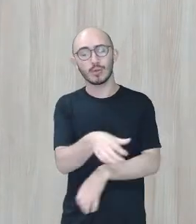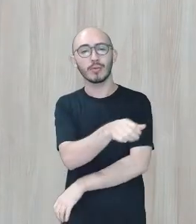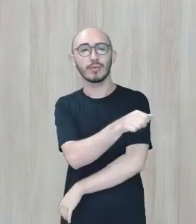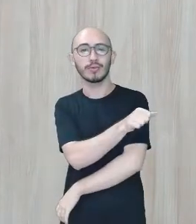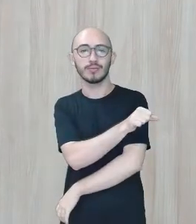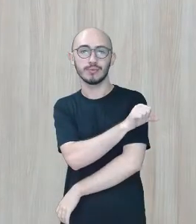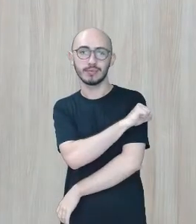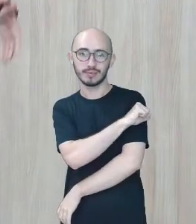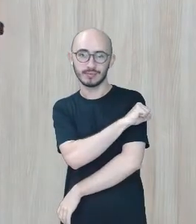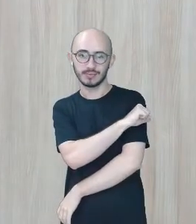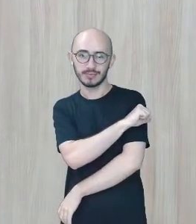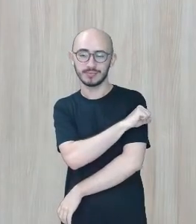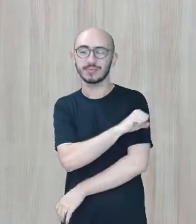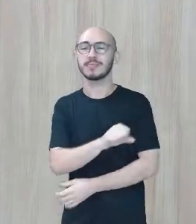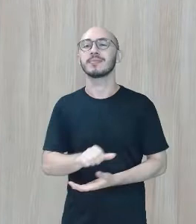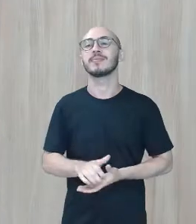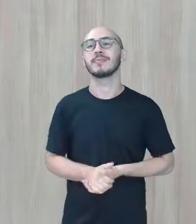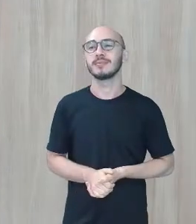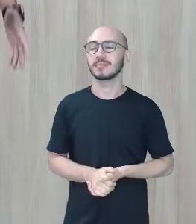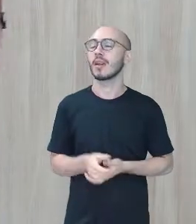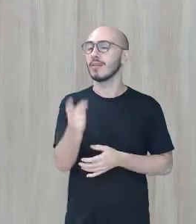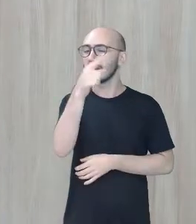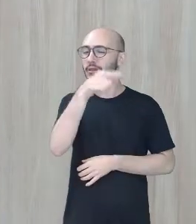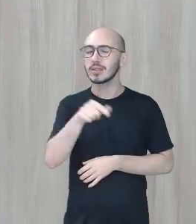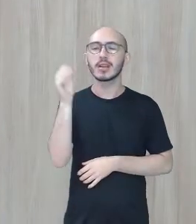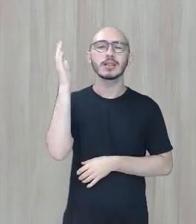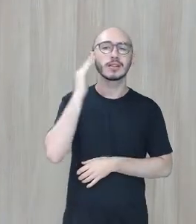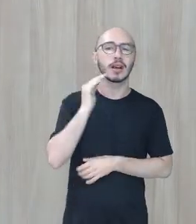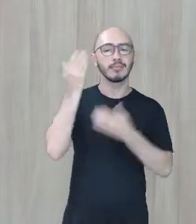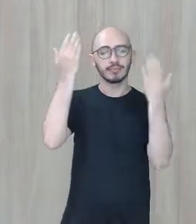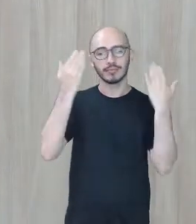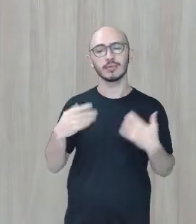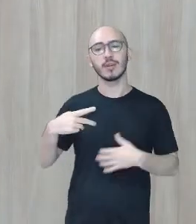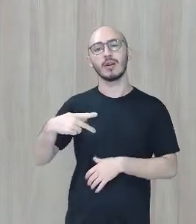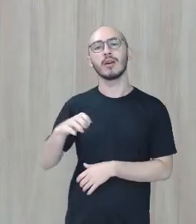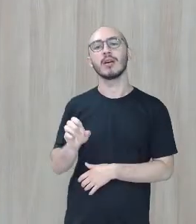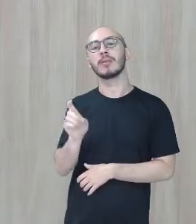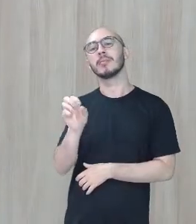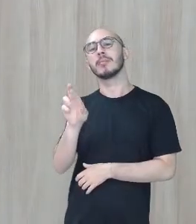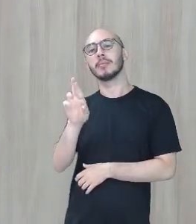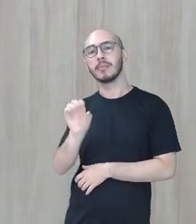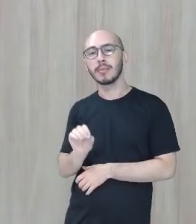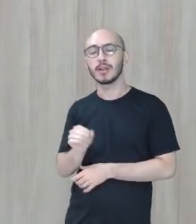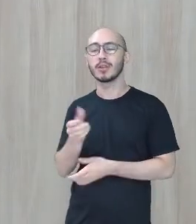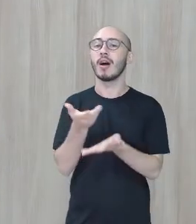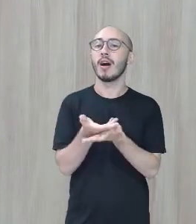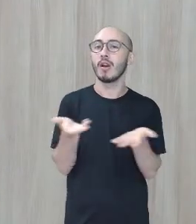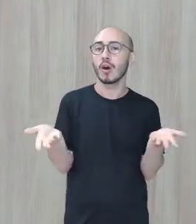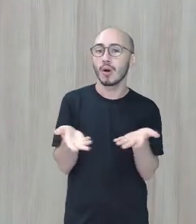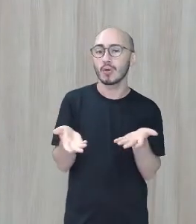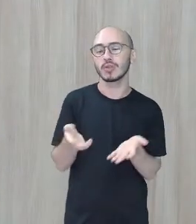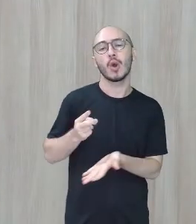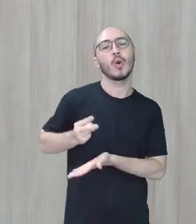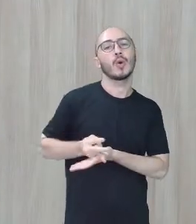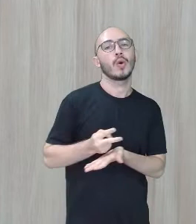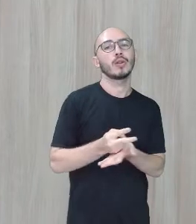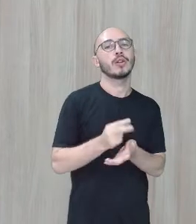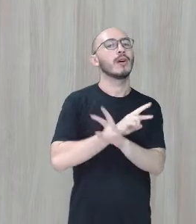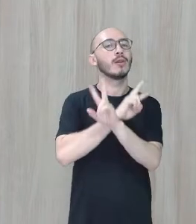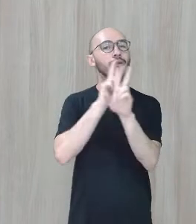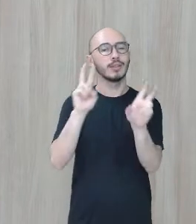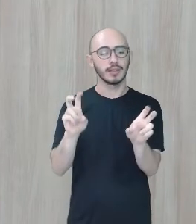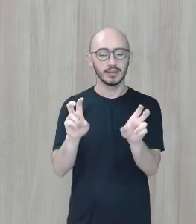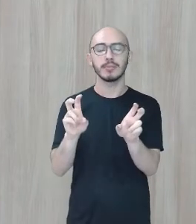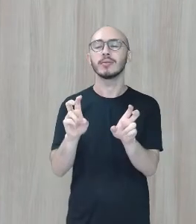os 8º anos. Como você bem sabe, eu me chamo Pedro Vitor e na aula de hoje vamos dar continuidade ao